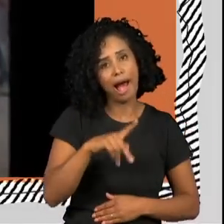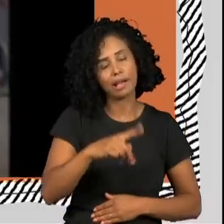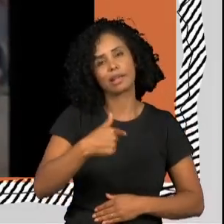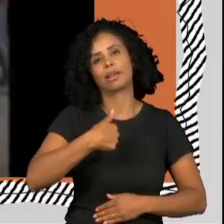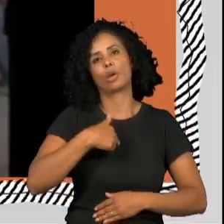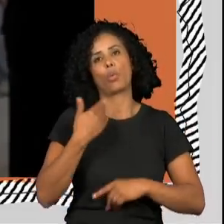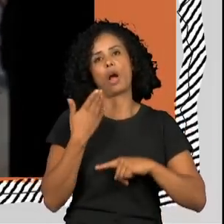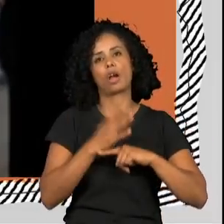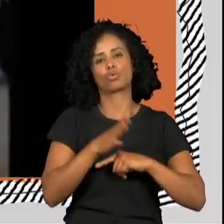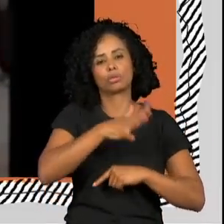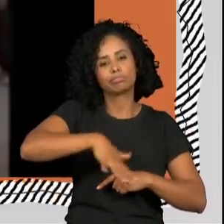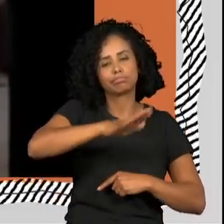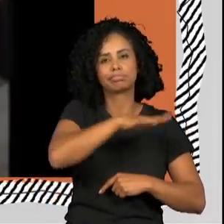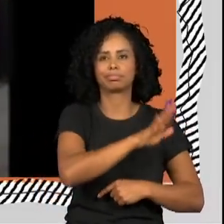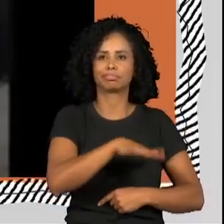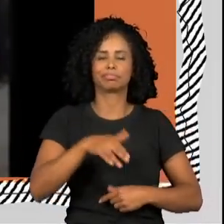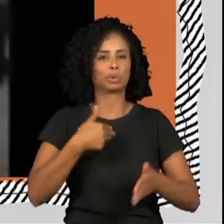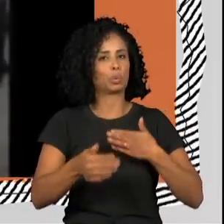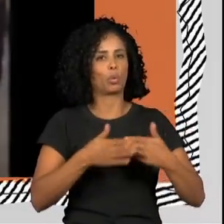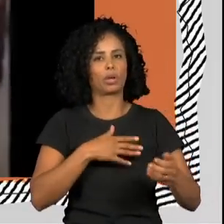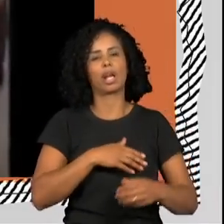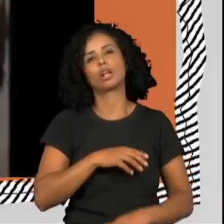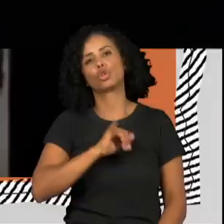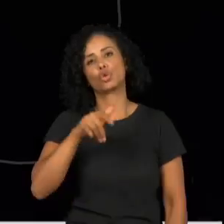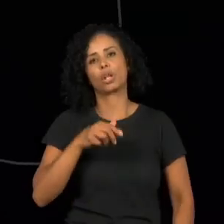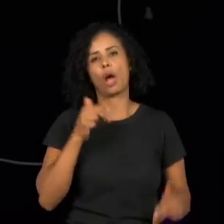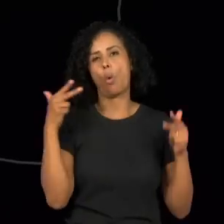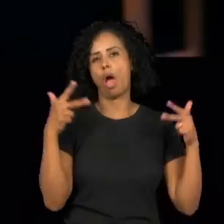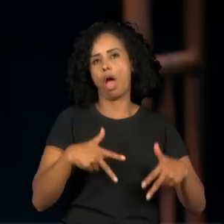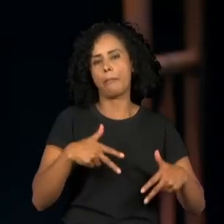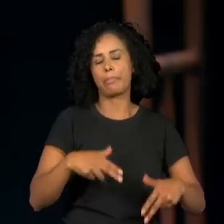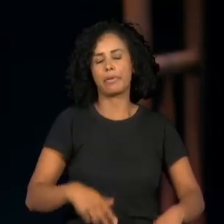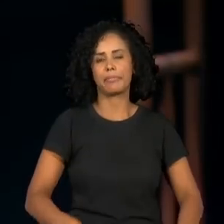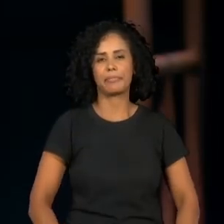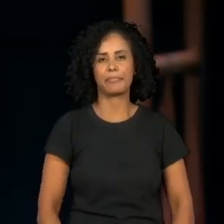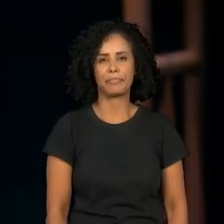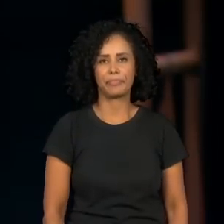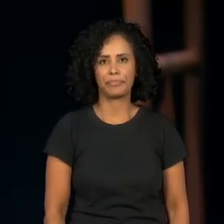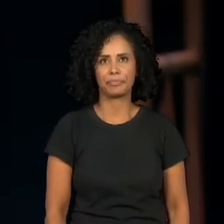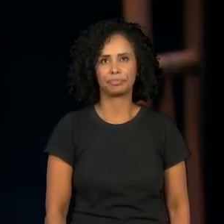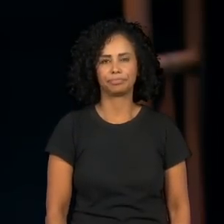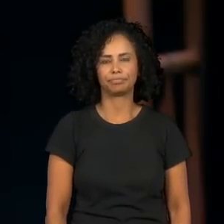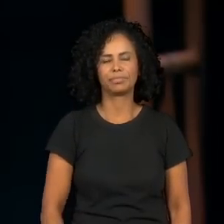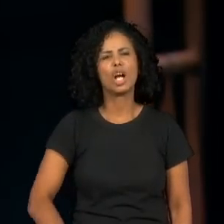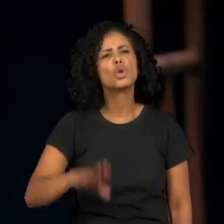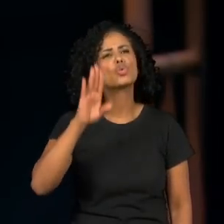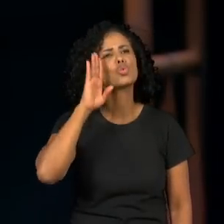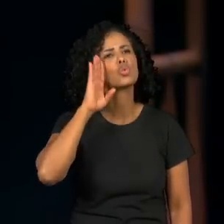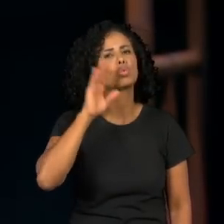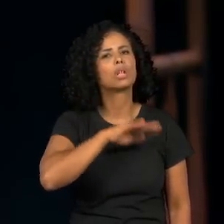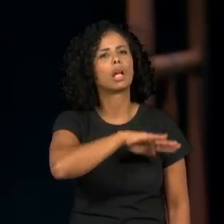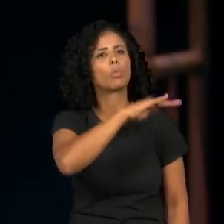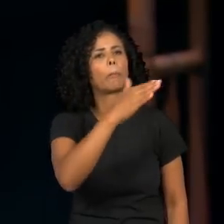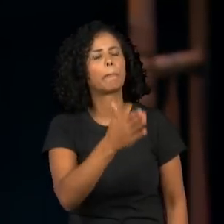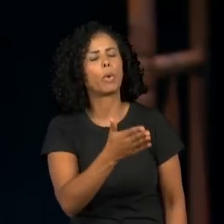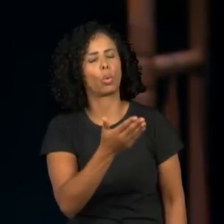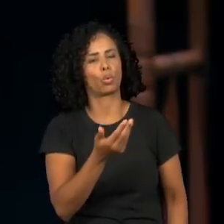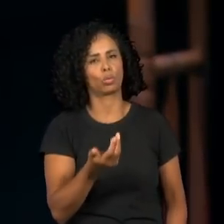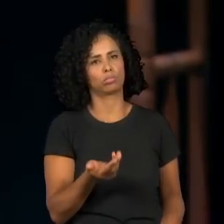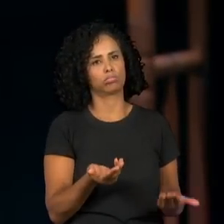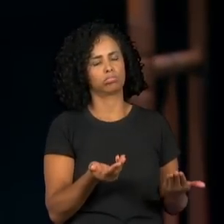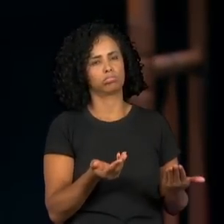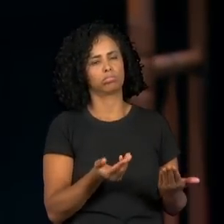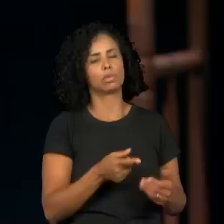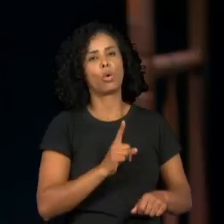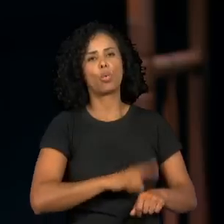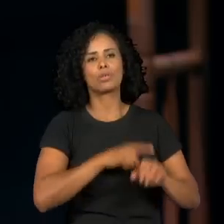direto de um campo de concentração qualquer, para o Jornal do Rap. Soldado do Morro, que é uma... É um momento histórico que